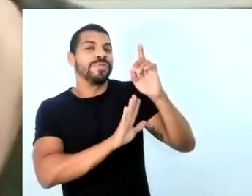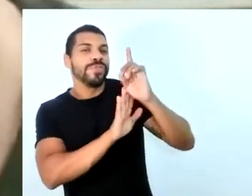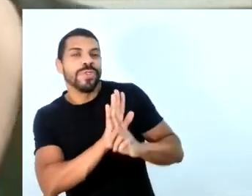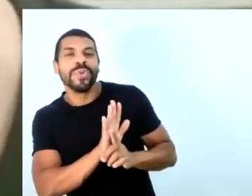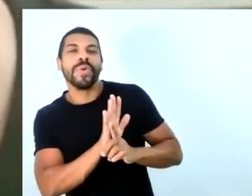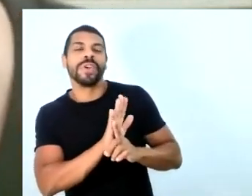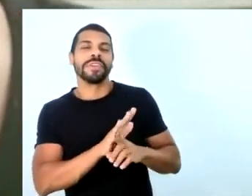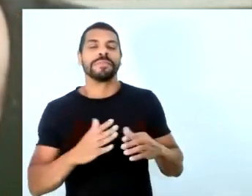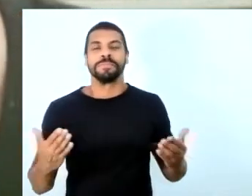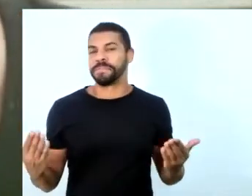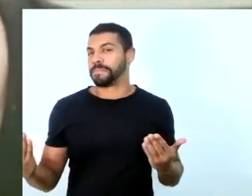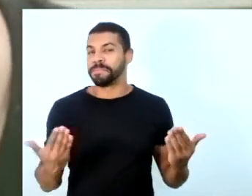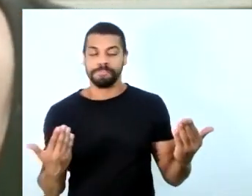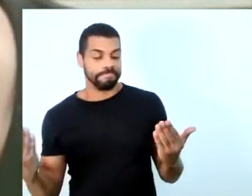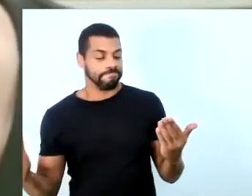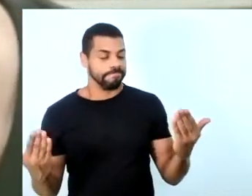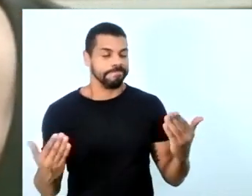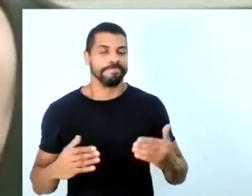essa distinção?